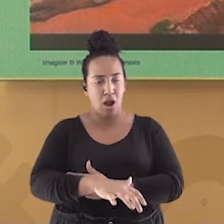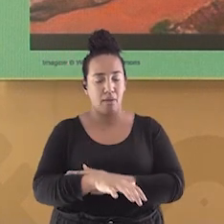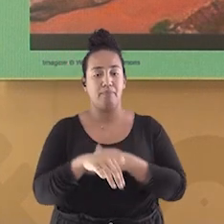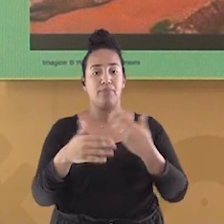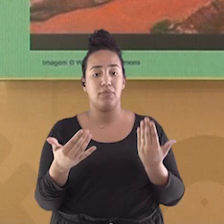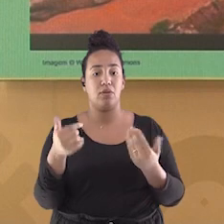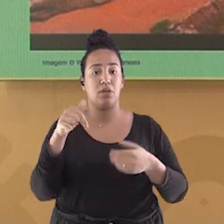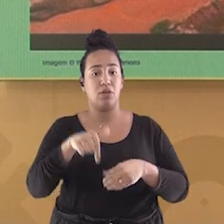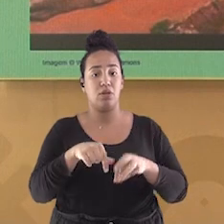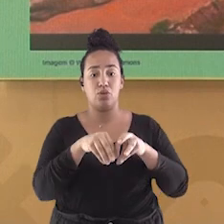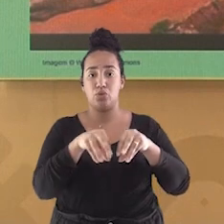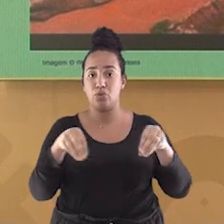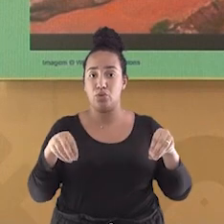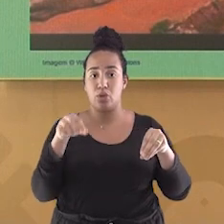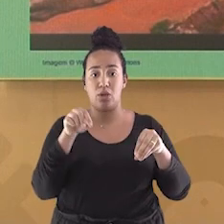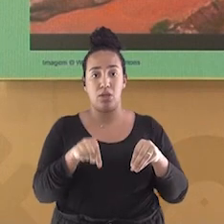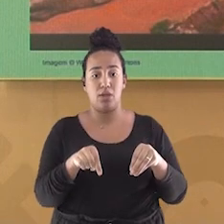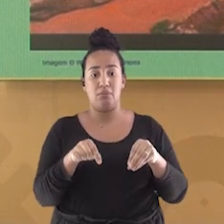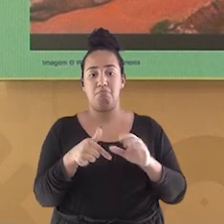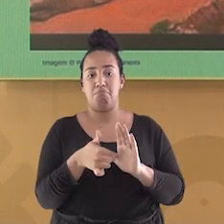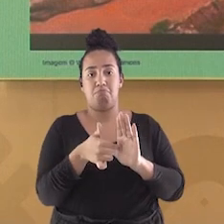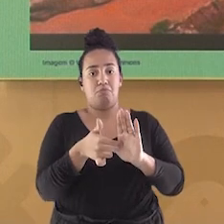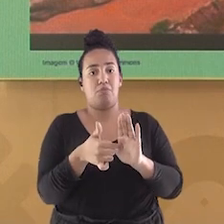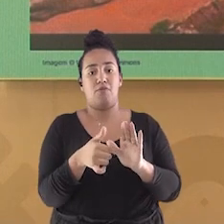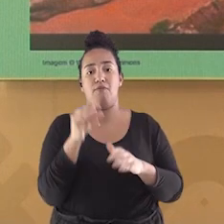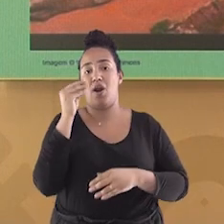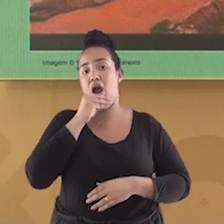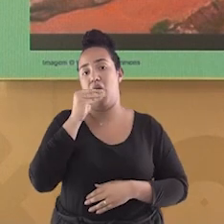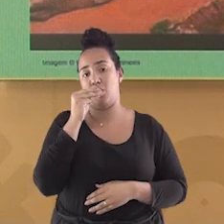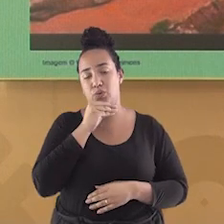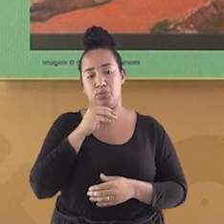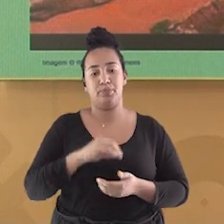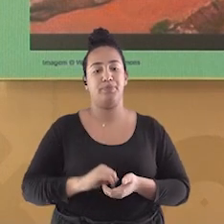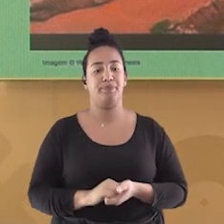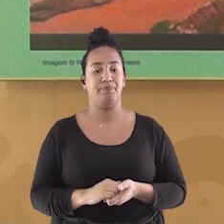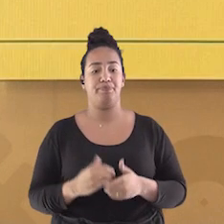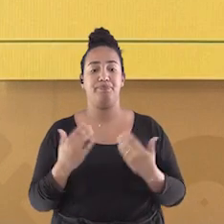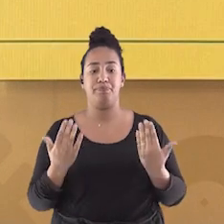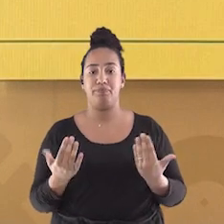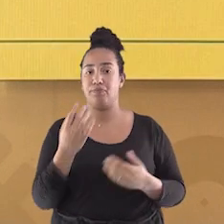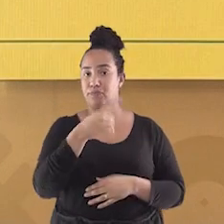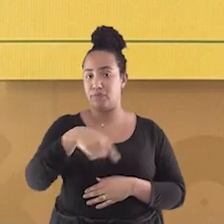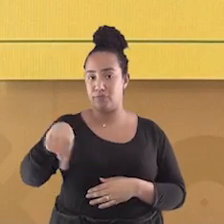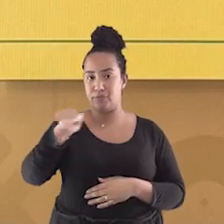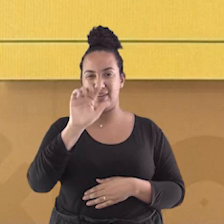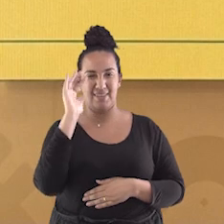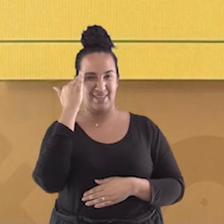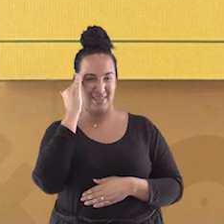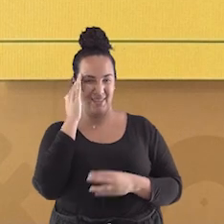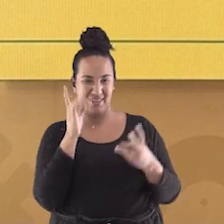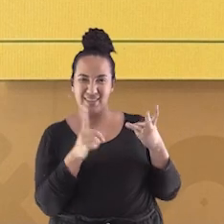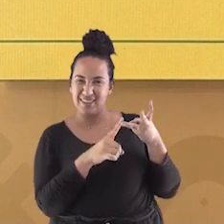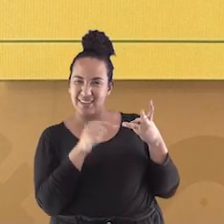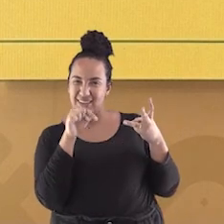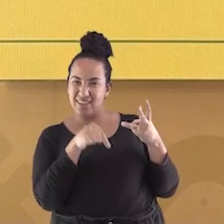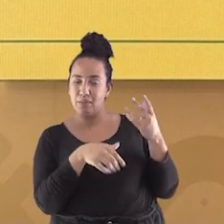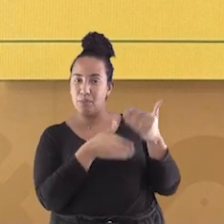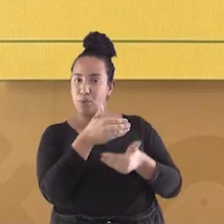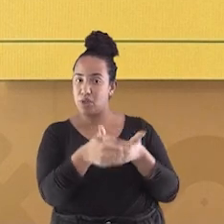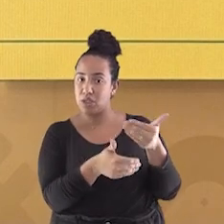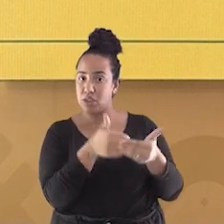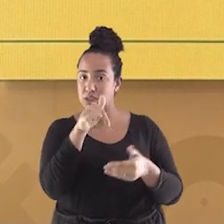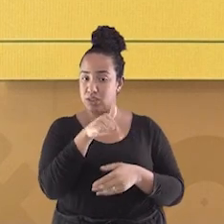o solo fica totalmente exposto. Acabamos de entender que a vossoroca é um